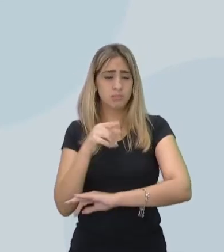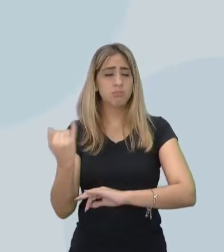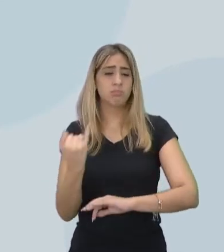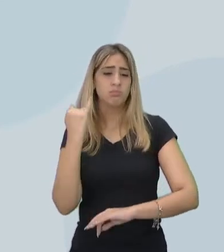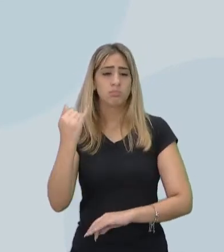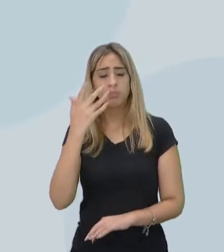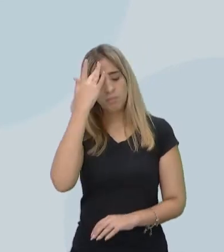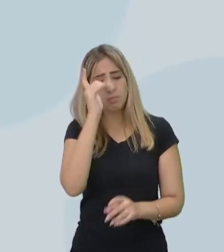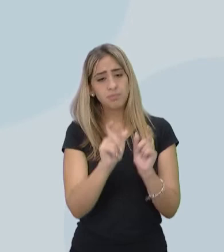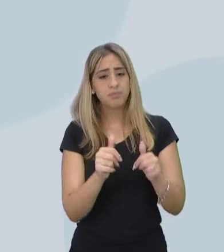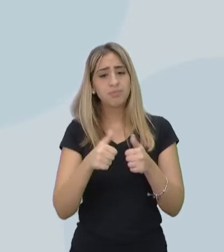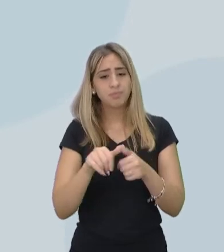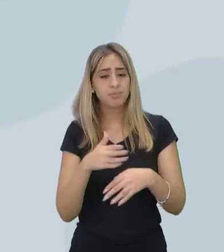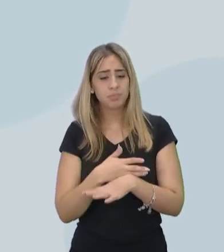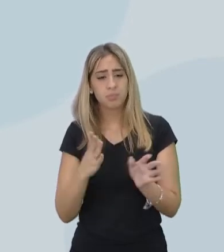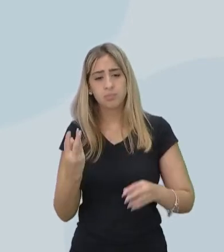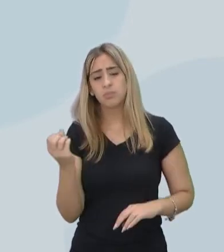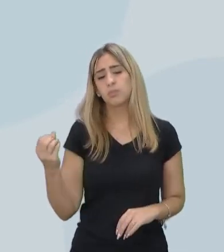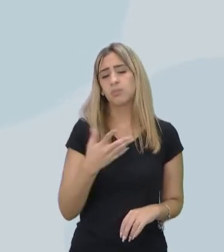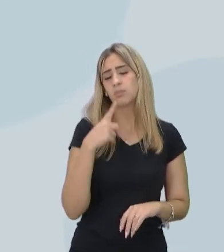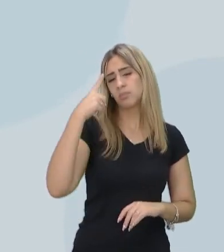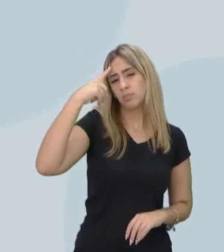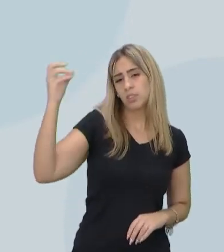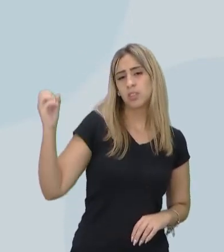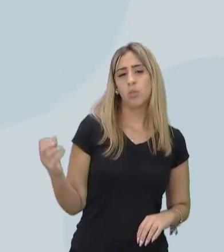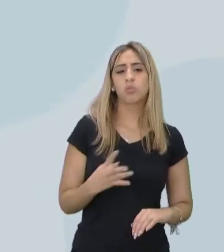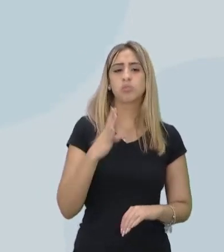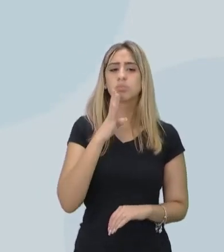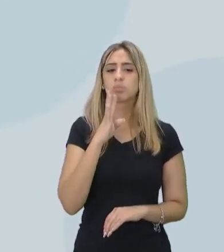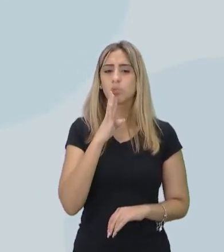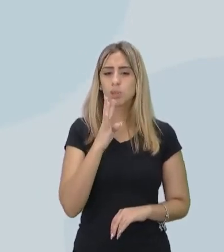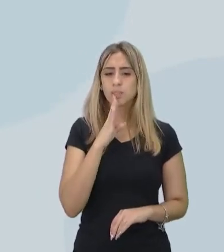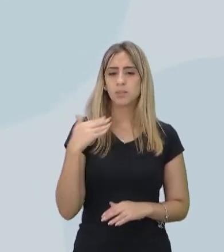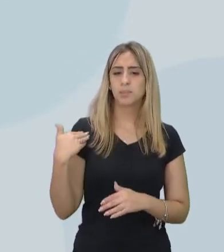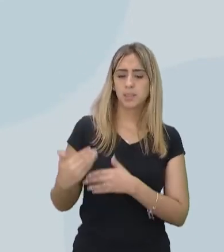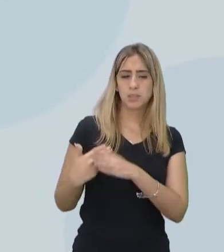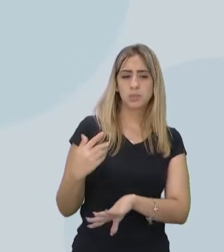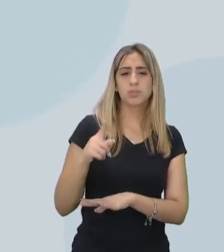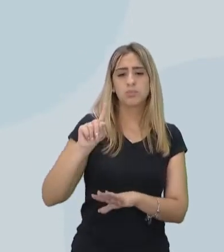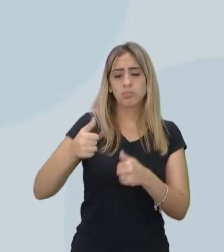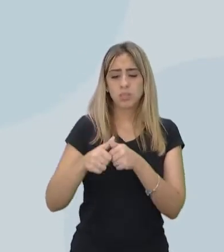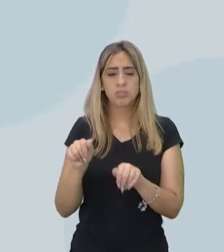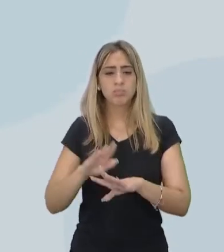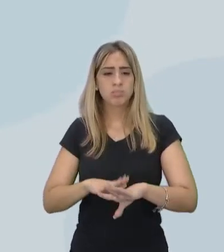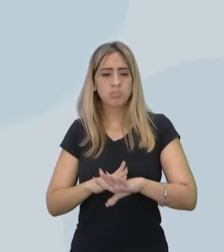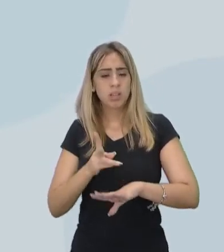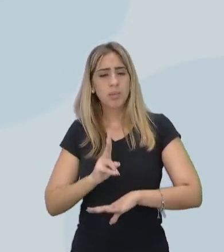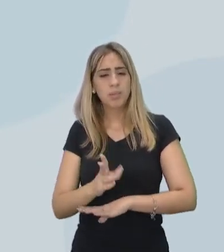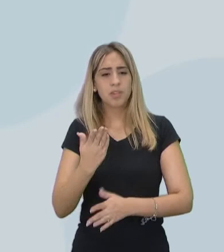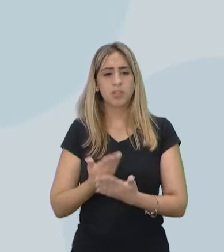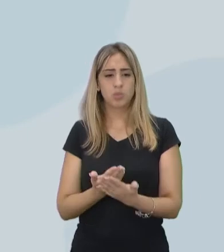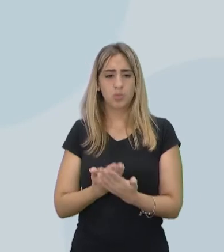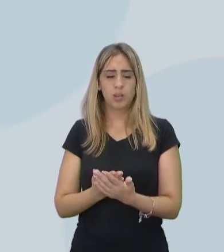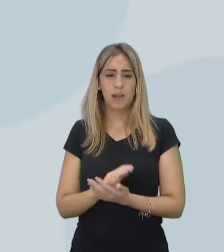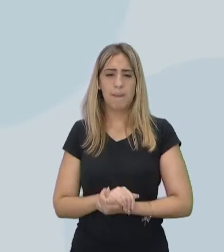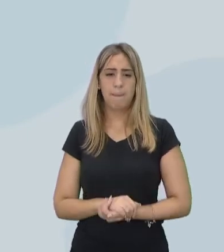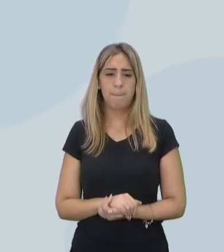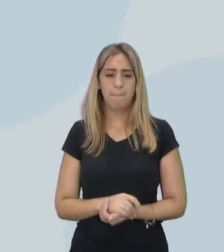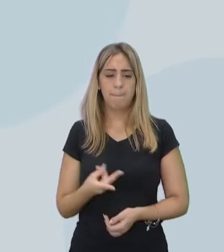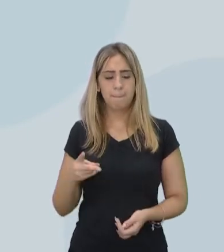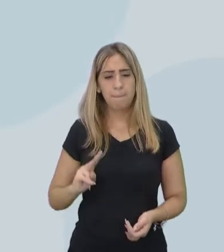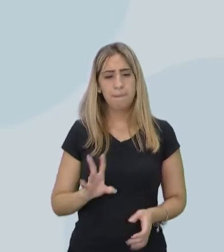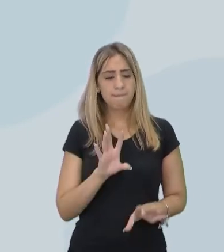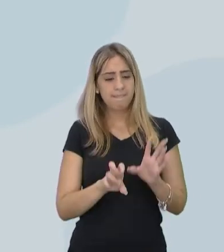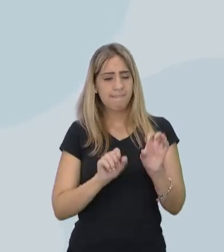importantíssimo. A pessoa tem que estar aberta a novas ideias, a novos conhecimentos, né? Também está sempre estudando, assim como você mesmo falou, né? Sempre